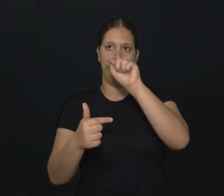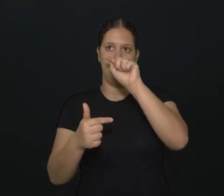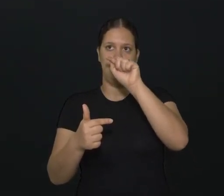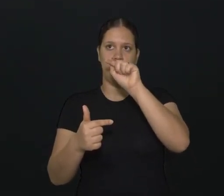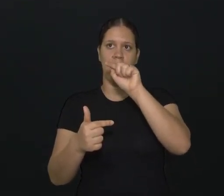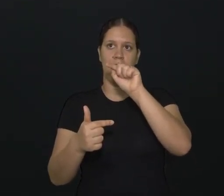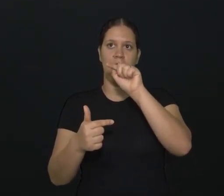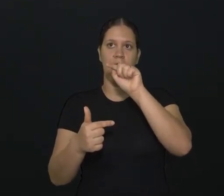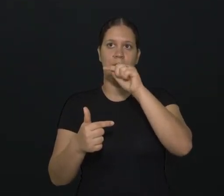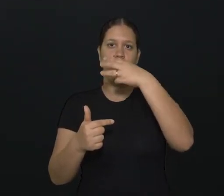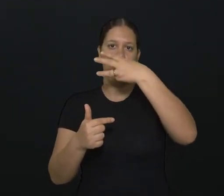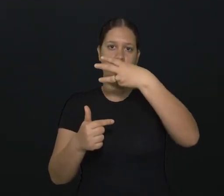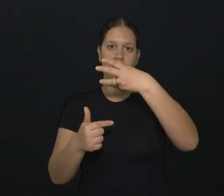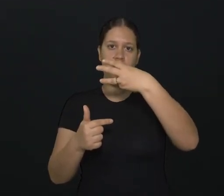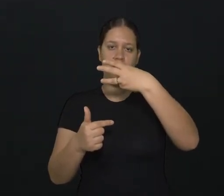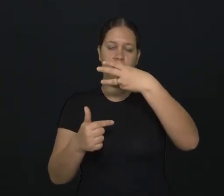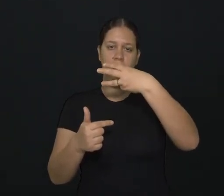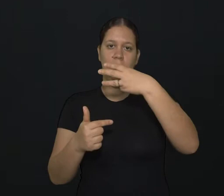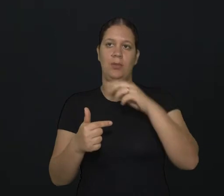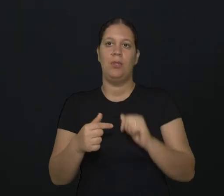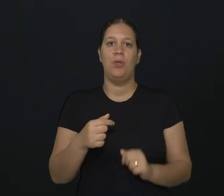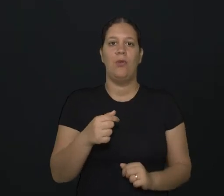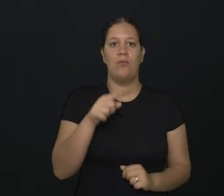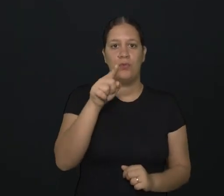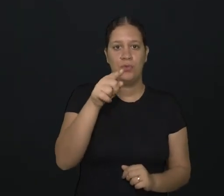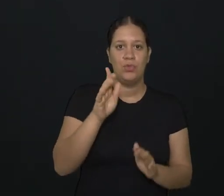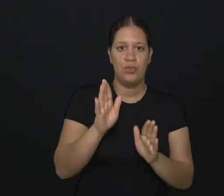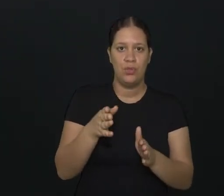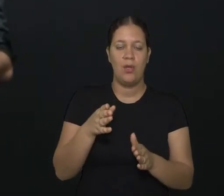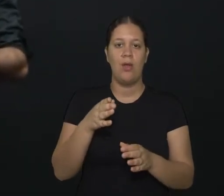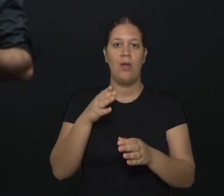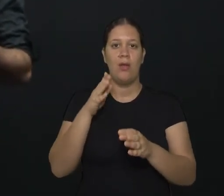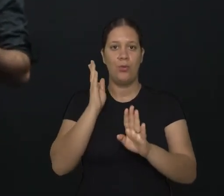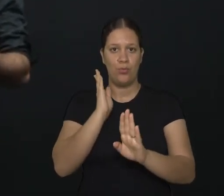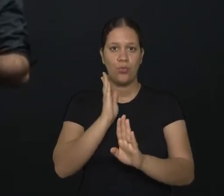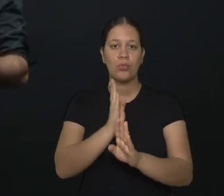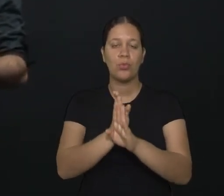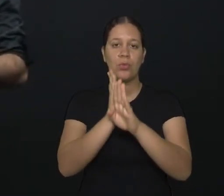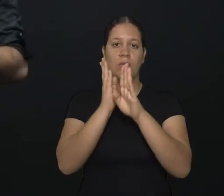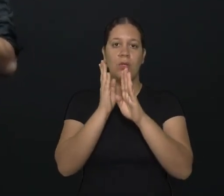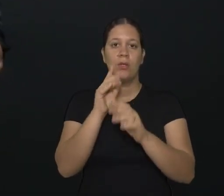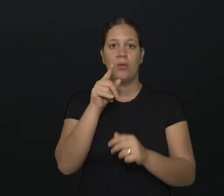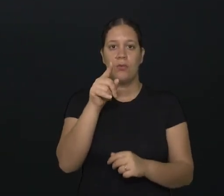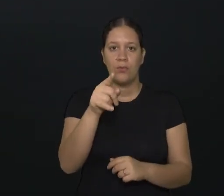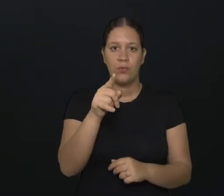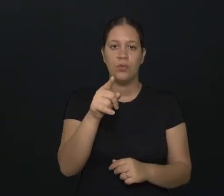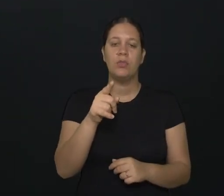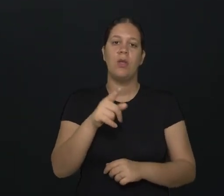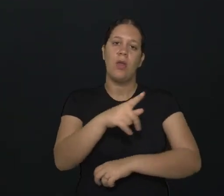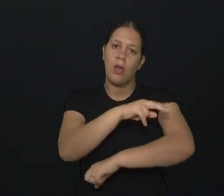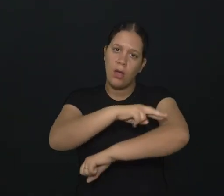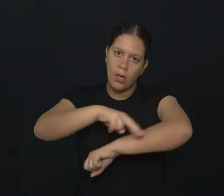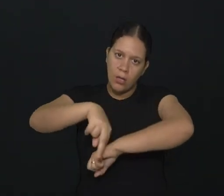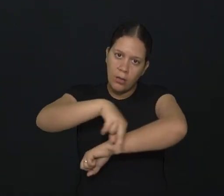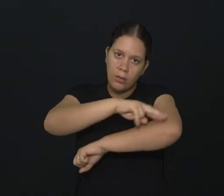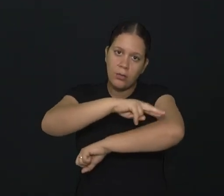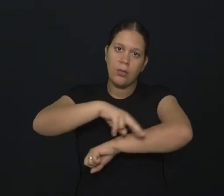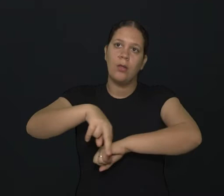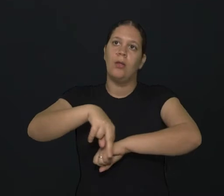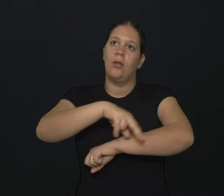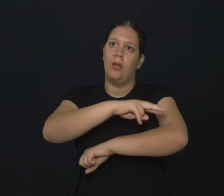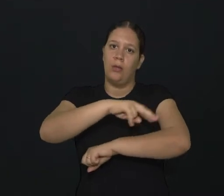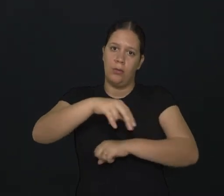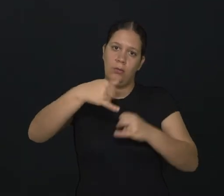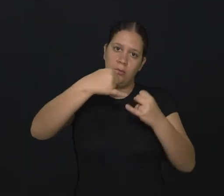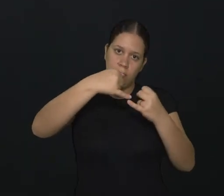nesse ponto. Como você já achou os dois pontos dessa segunda equação, você com a régua também liga os